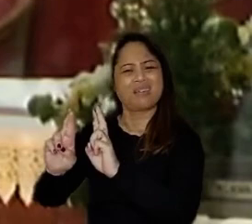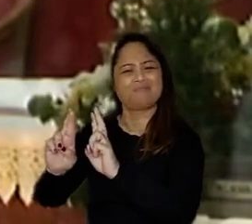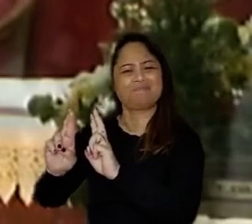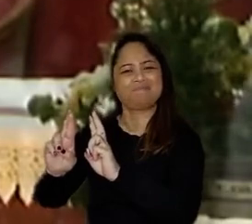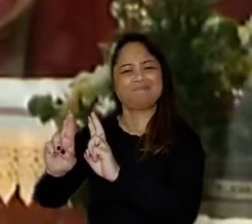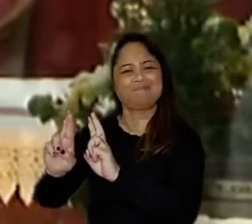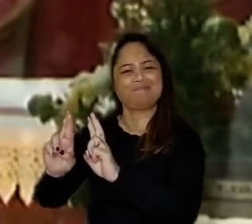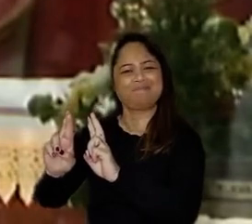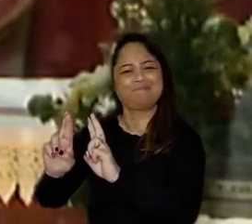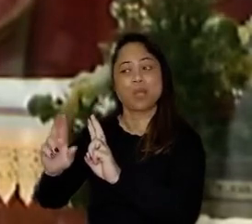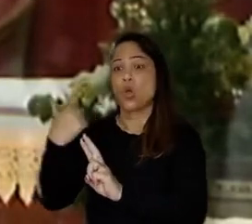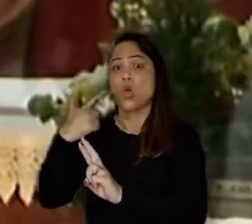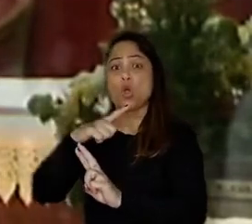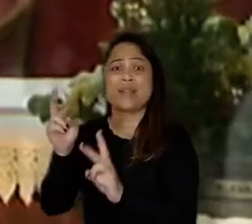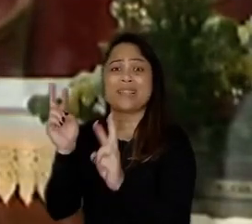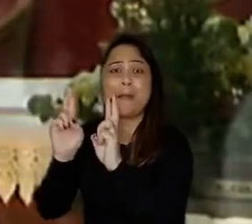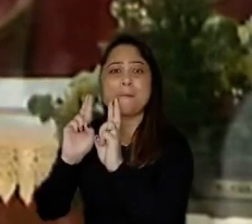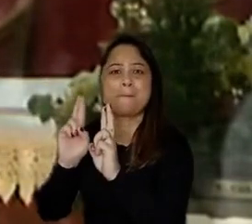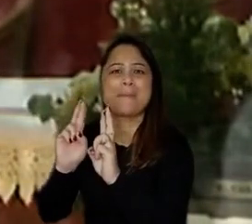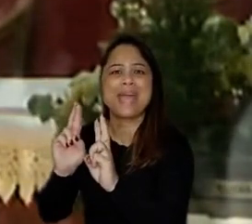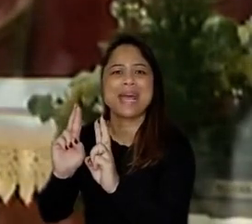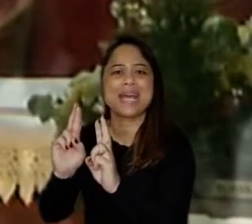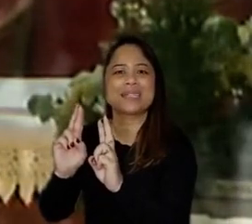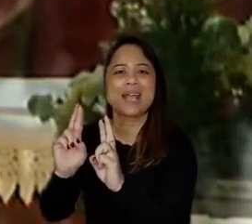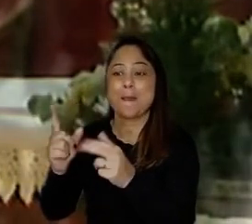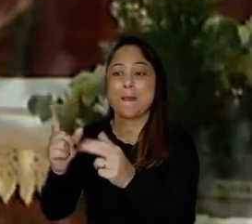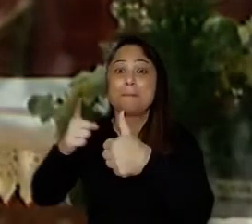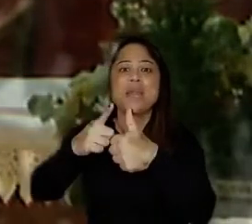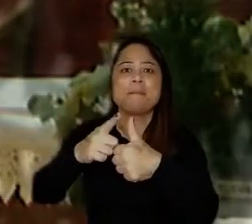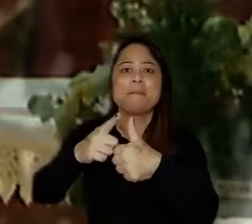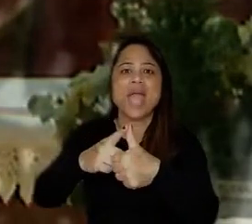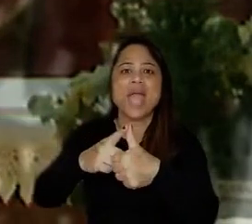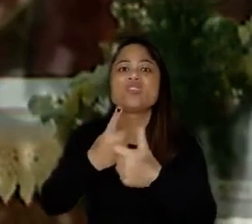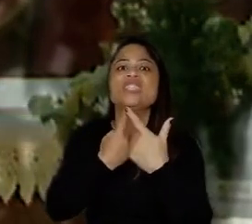E para alimentar a esperança, nós nos enchemos de expectativa.